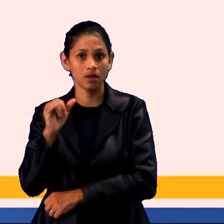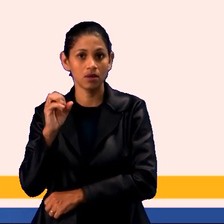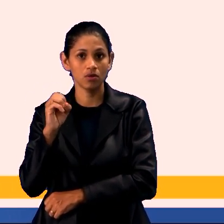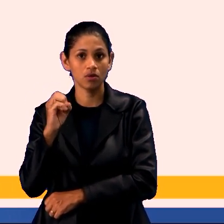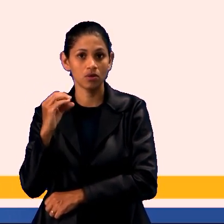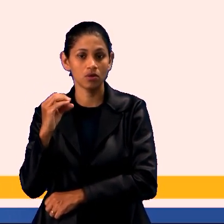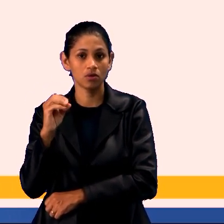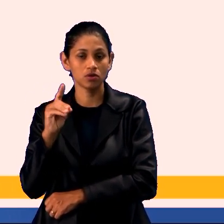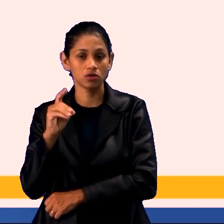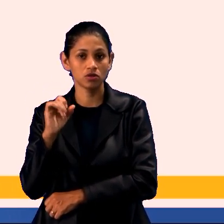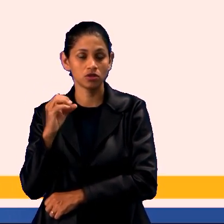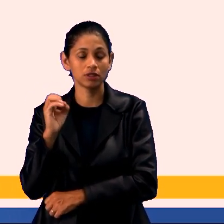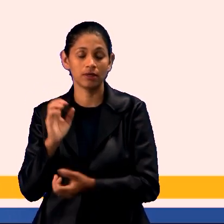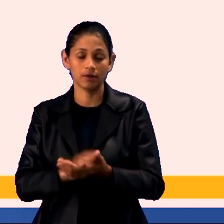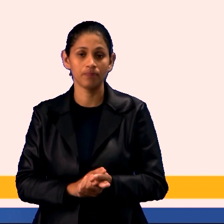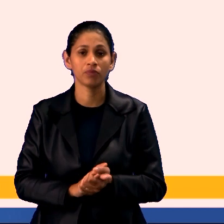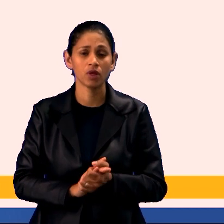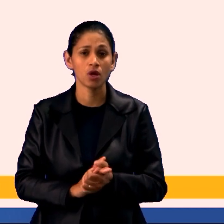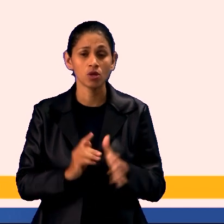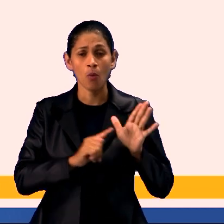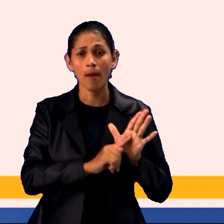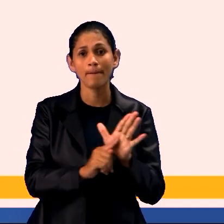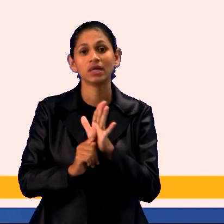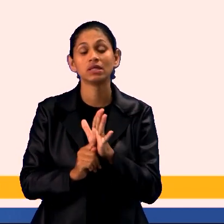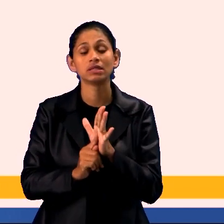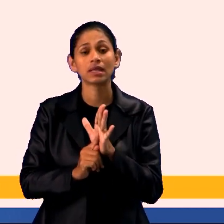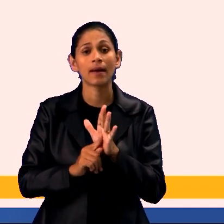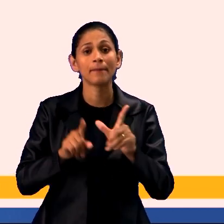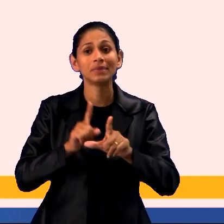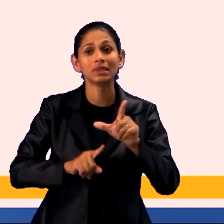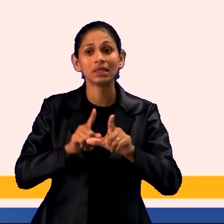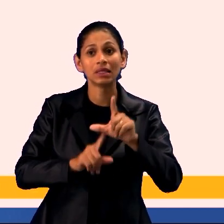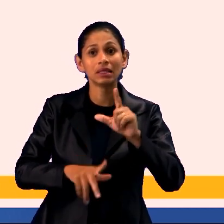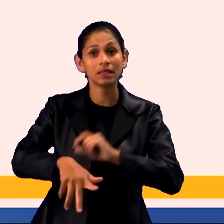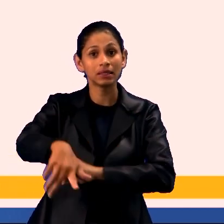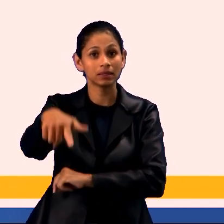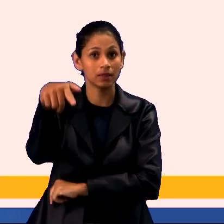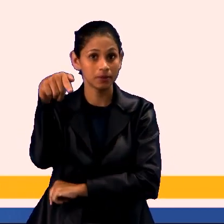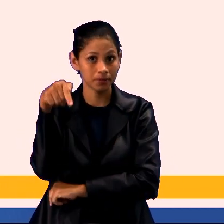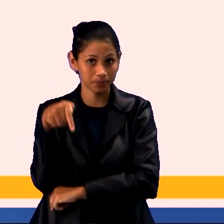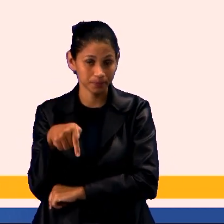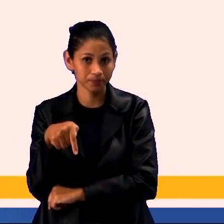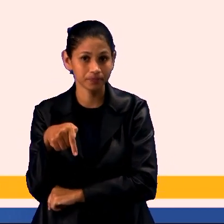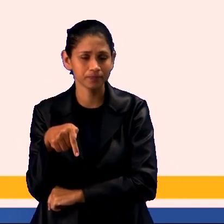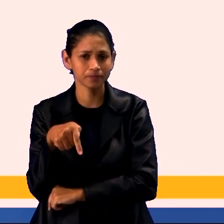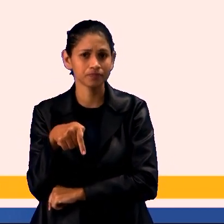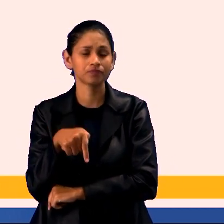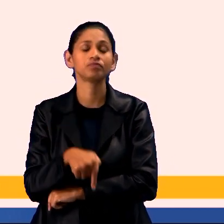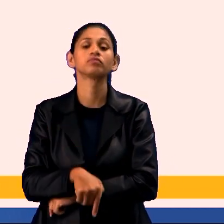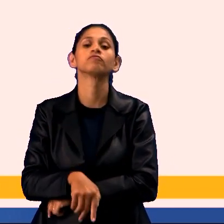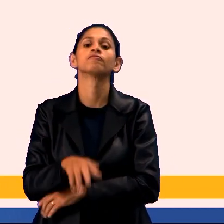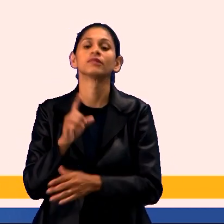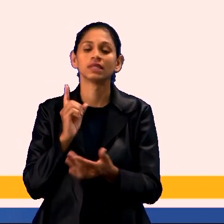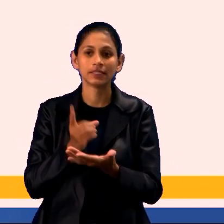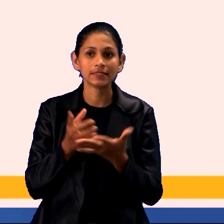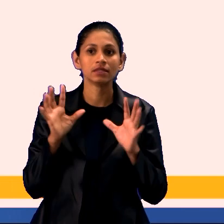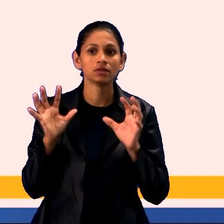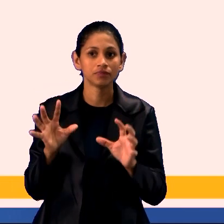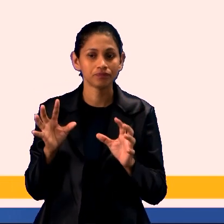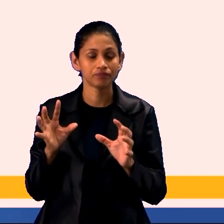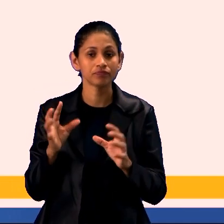Q. Isso mesmo. E aí, gente, nós temos as 4 operações para realizar com esses